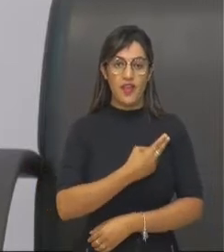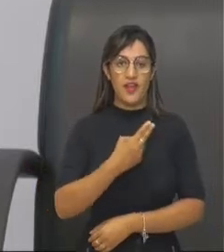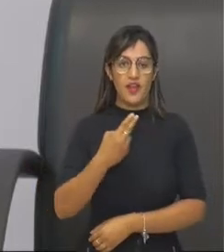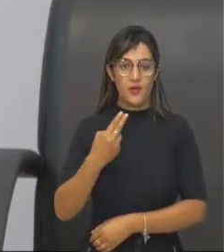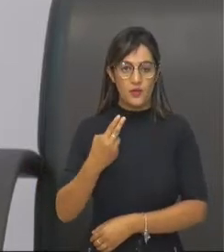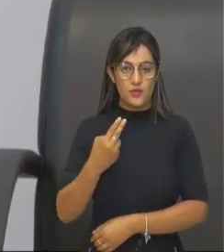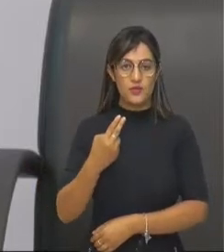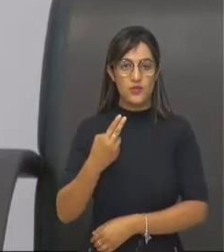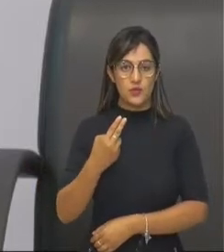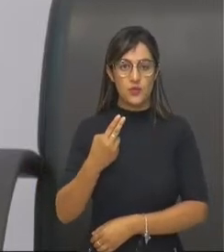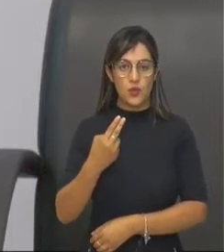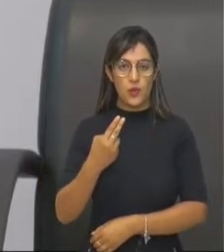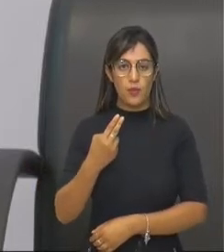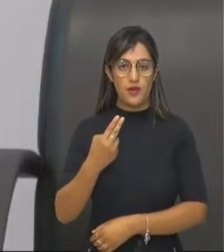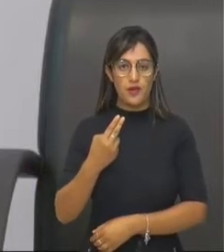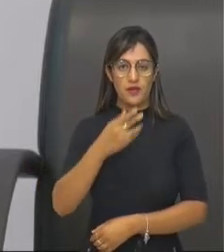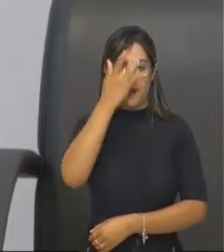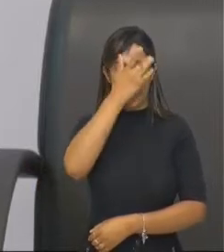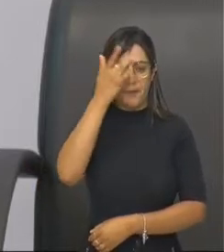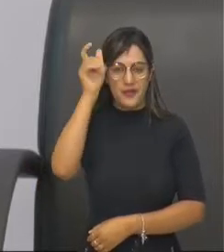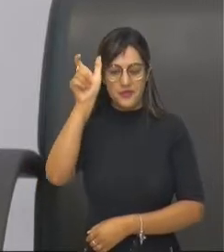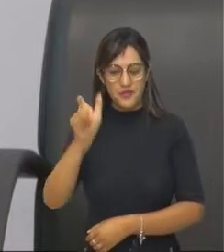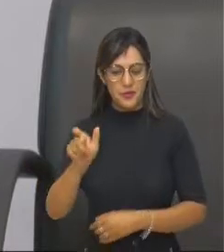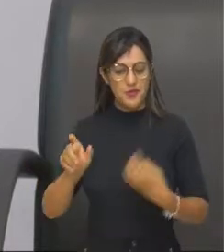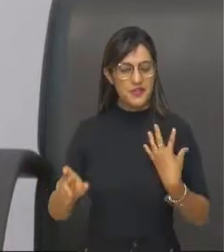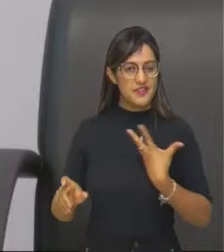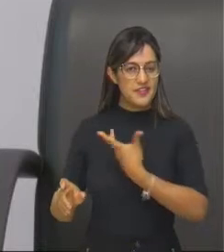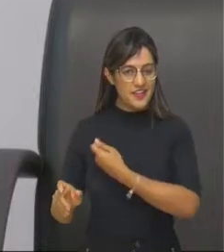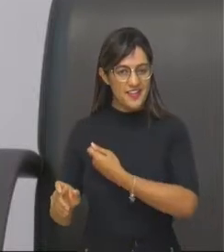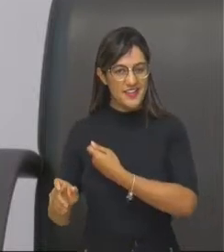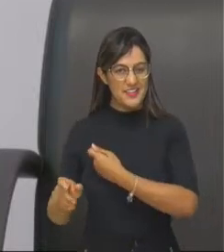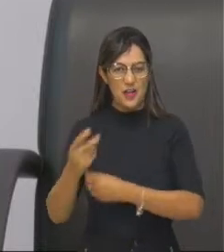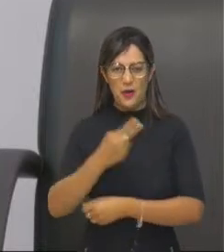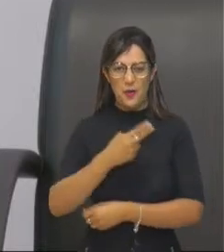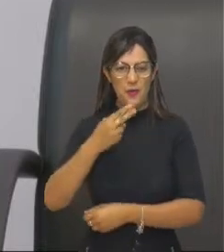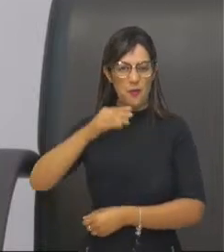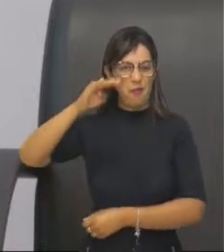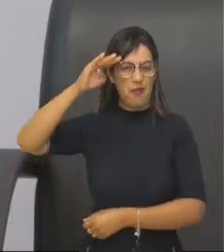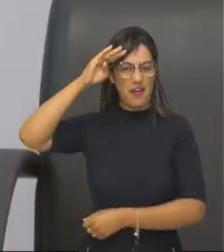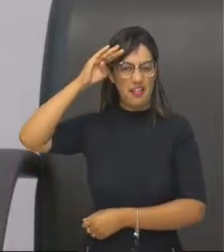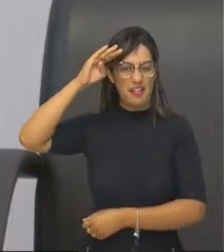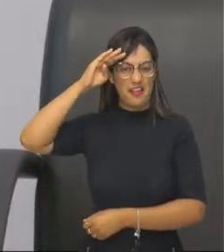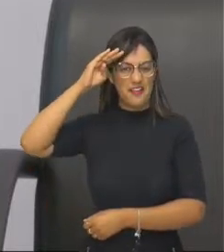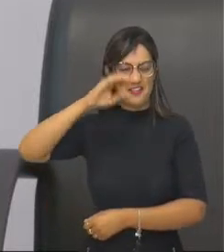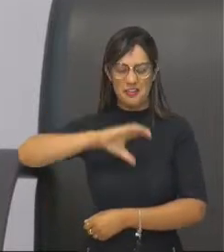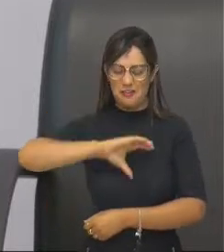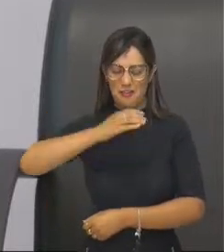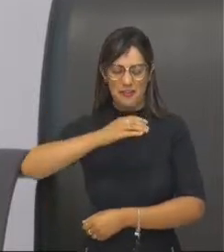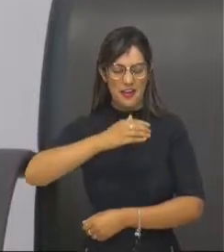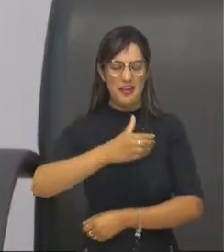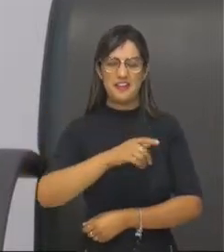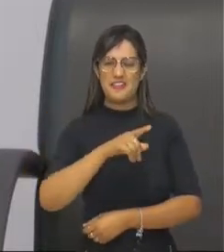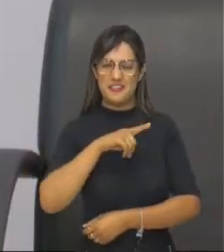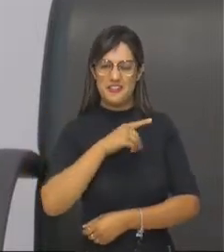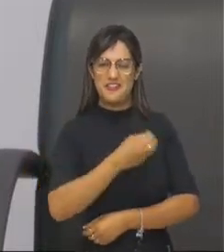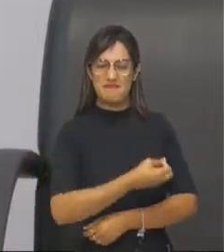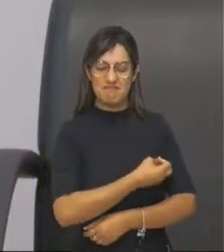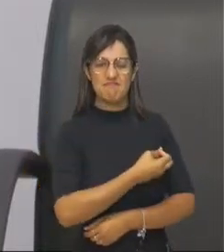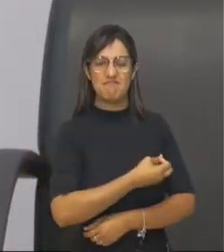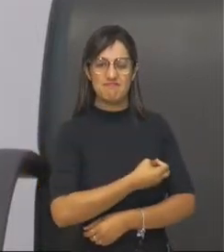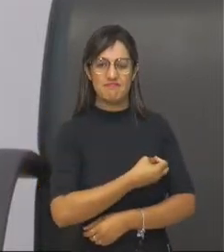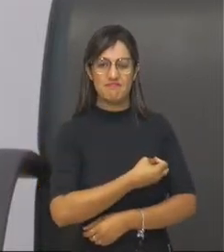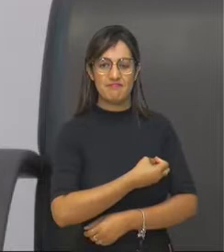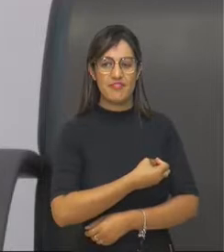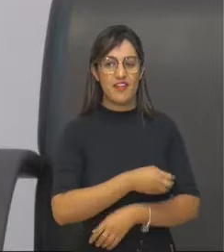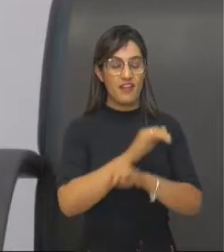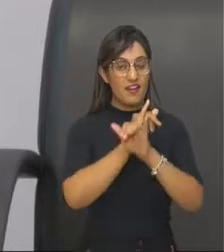Quando pessoas trans escrevem livro, é sempre assim, né, gente? Sempre os nomes militantes. Coragem de Existir. Não é à toa. E nele ele